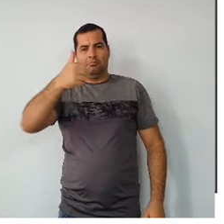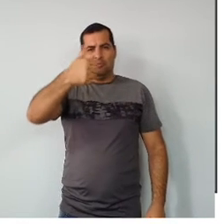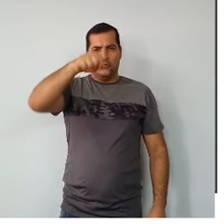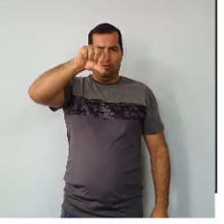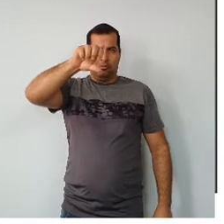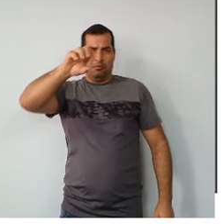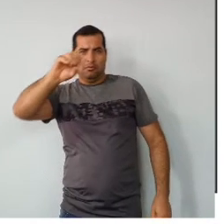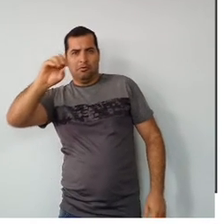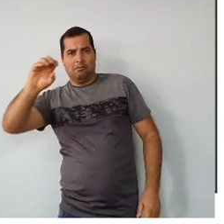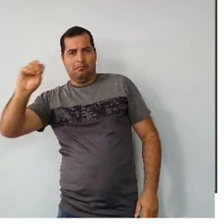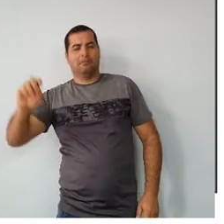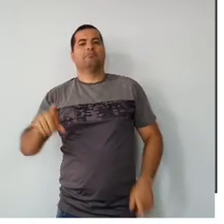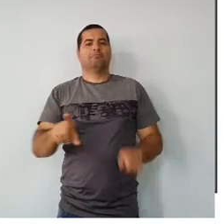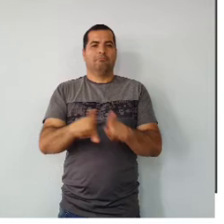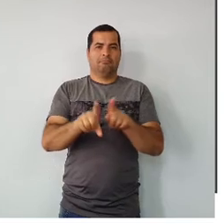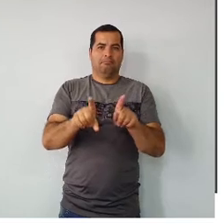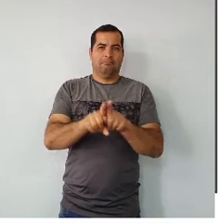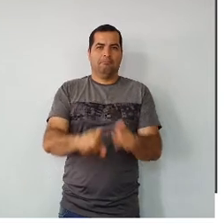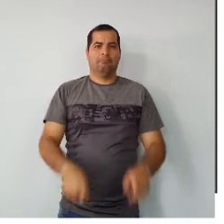século XIX.